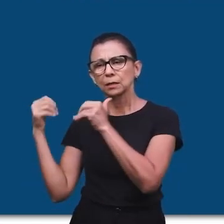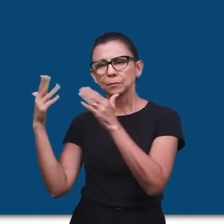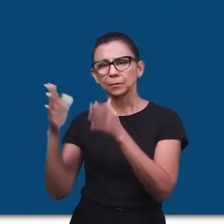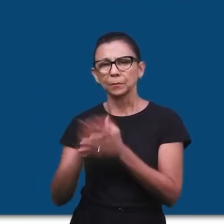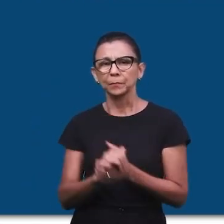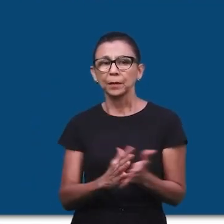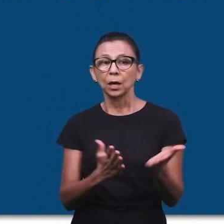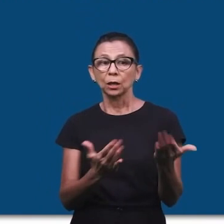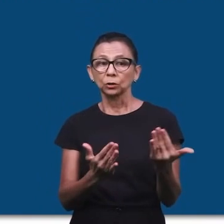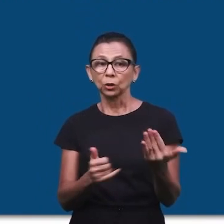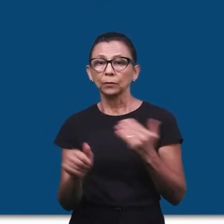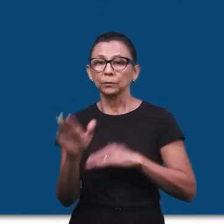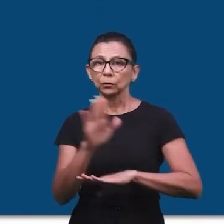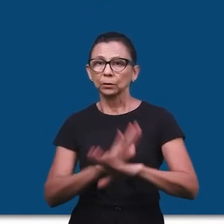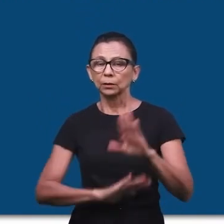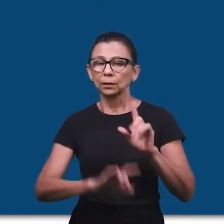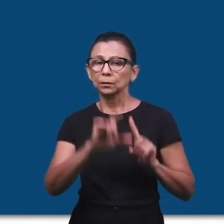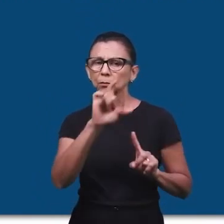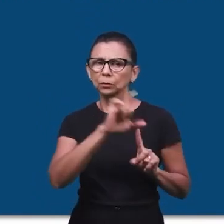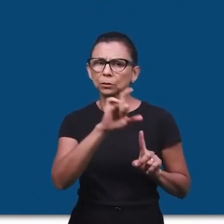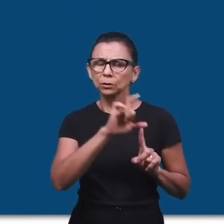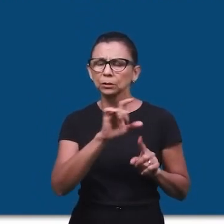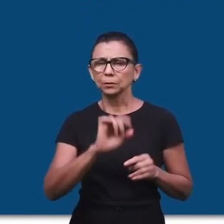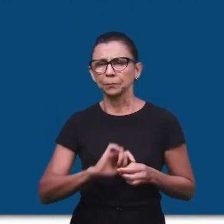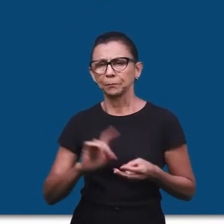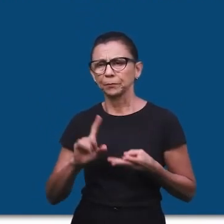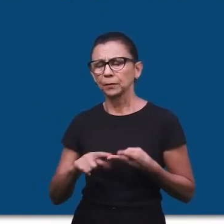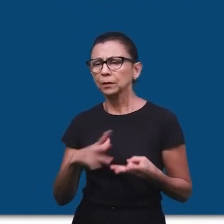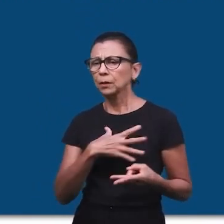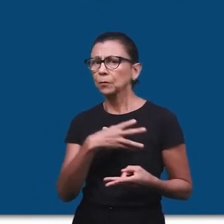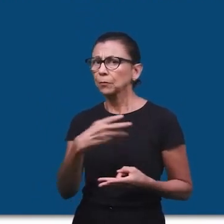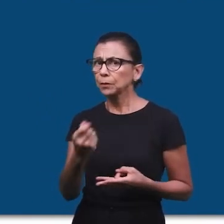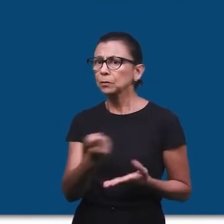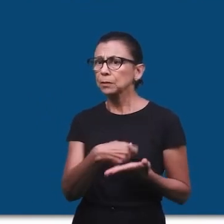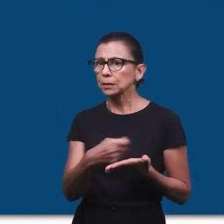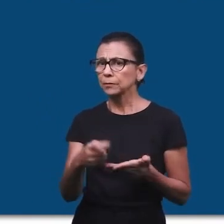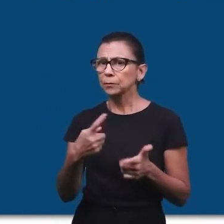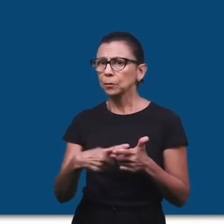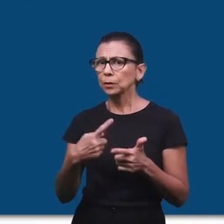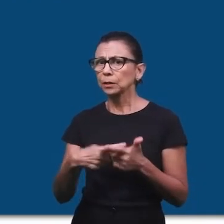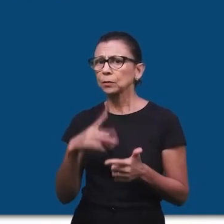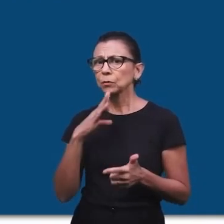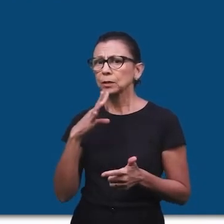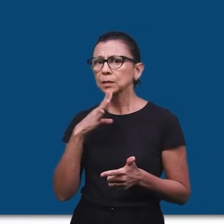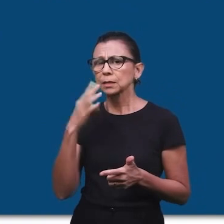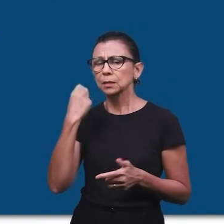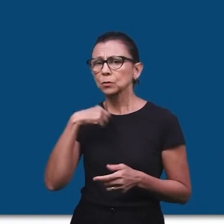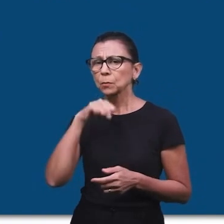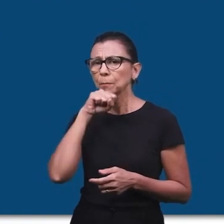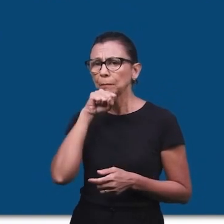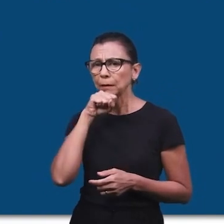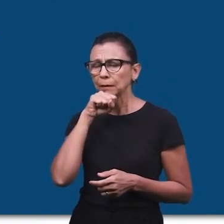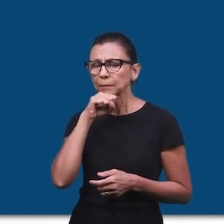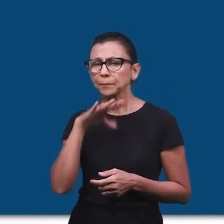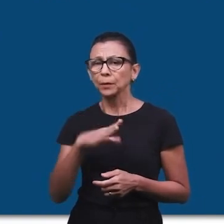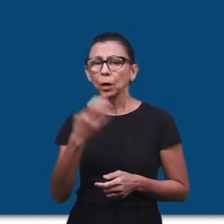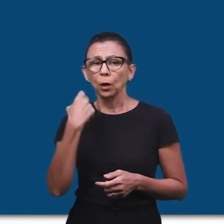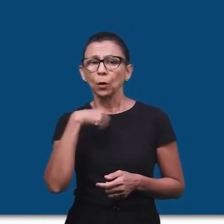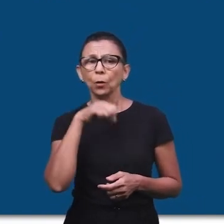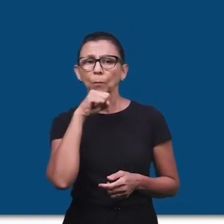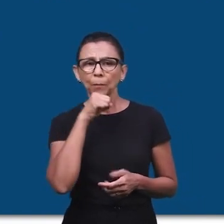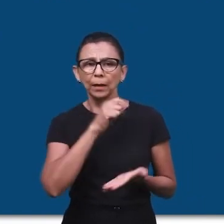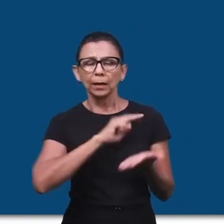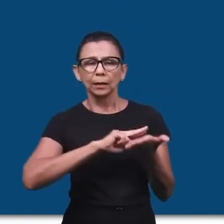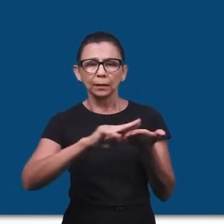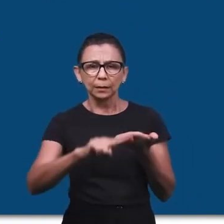o maligno Eu vos escrevi filhos porque conhecestes o pai eu vos escrevi pais porque já conhecestes